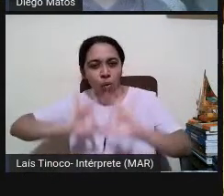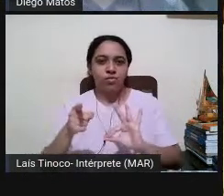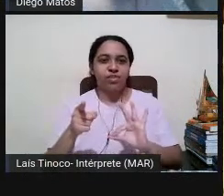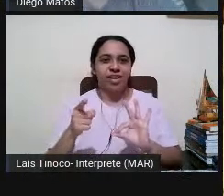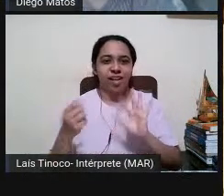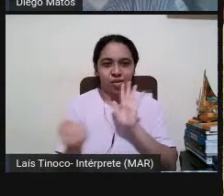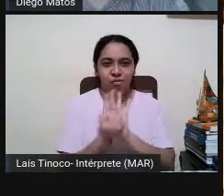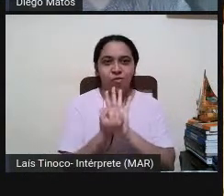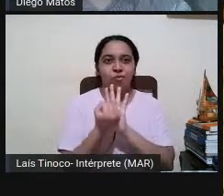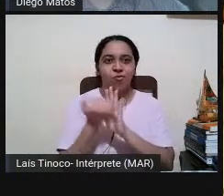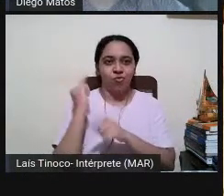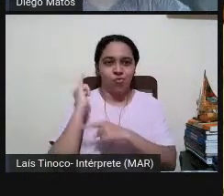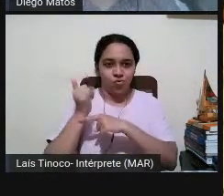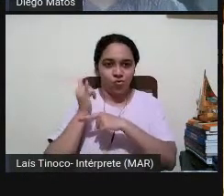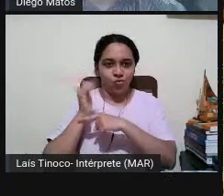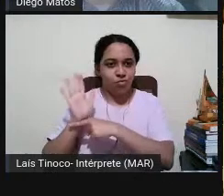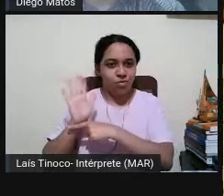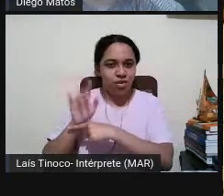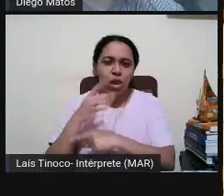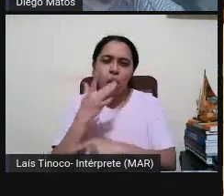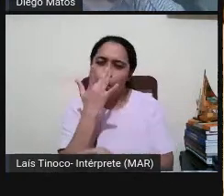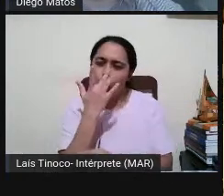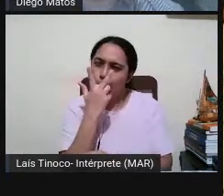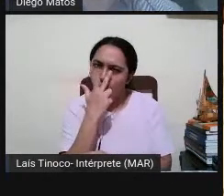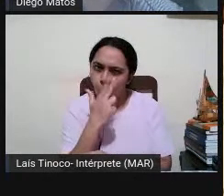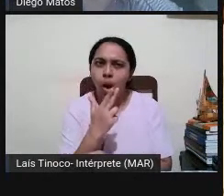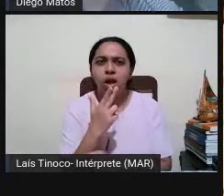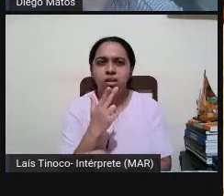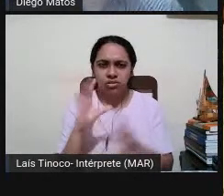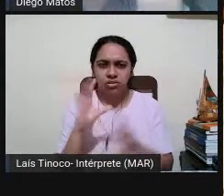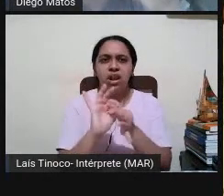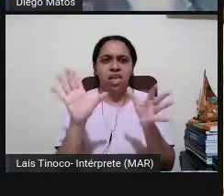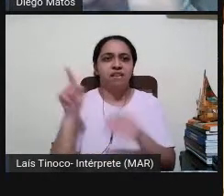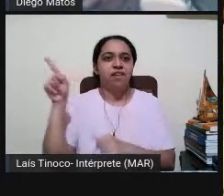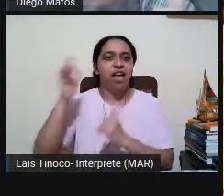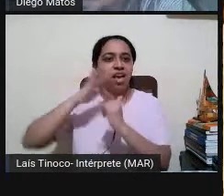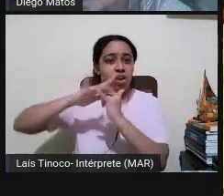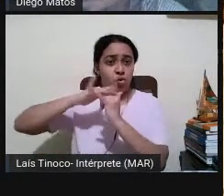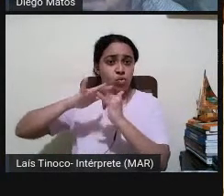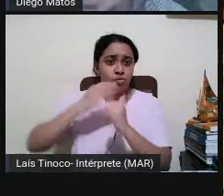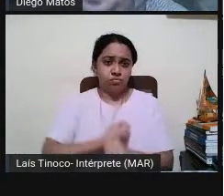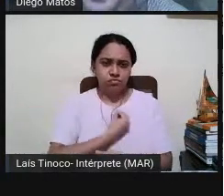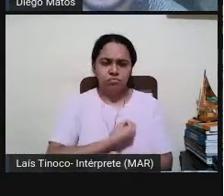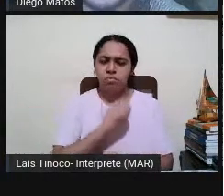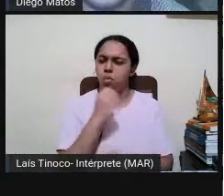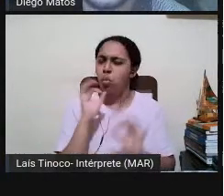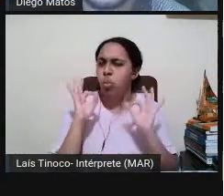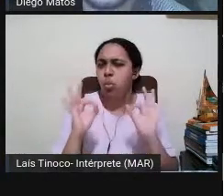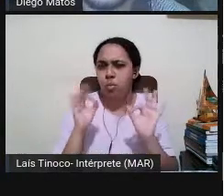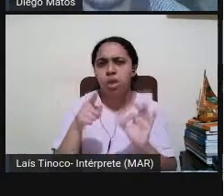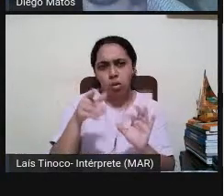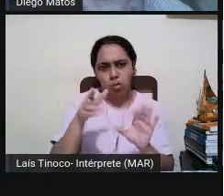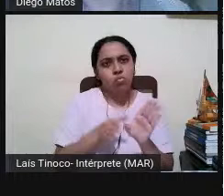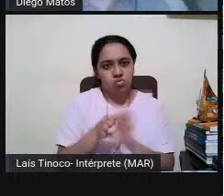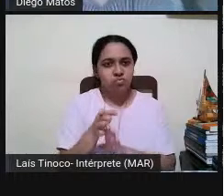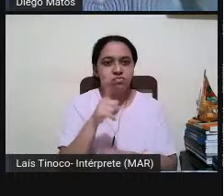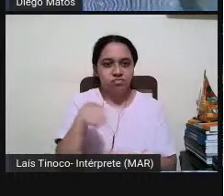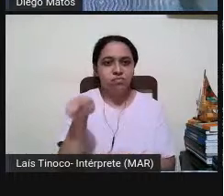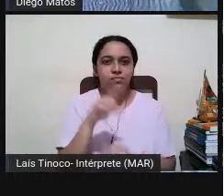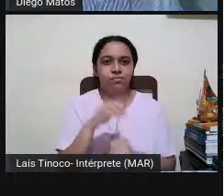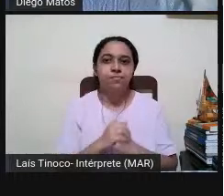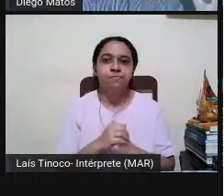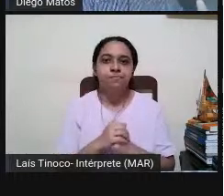deste documentário documentário que acho que ele está disponível no YouTube para quem puder assistir recomendadíssimo tá bom